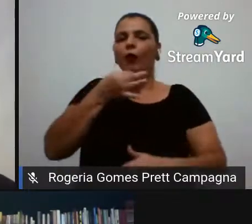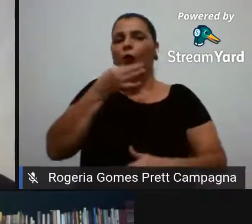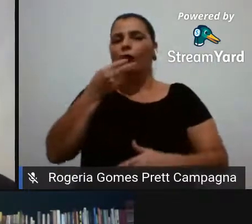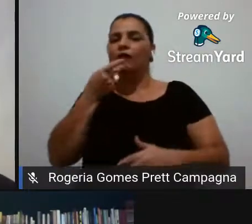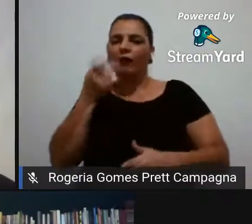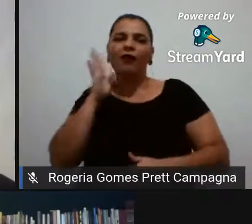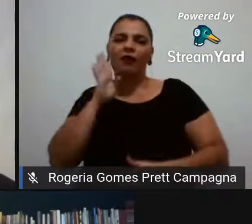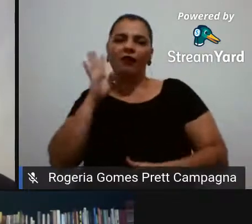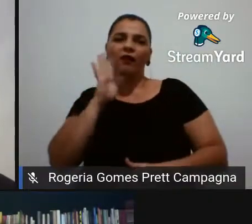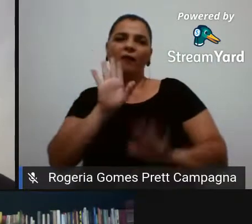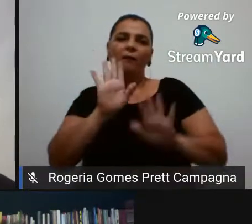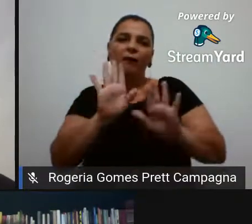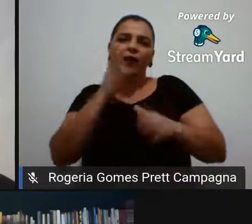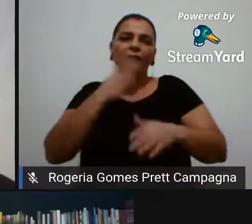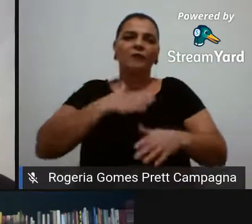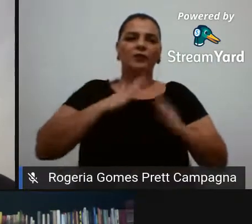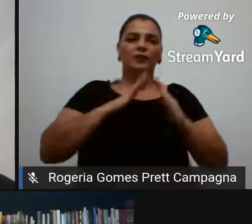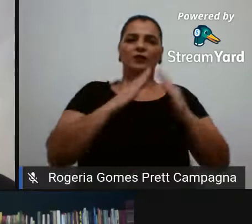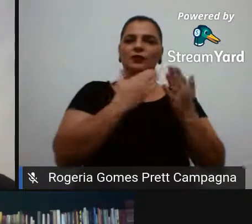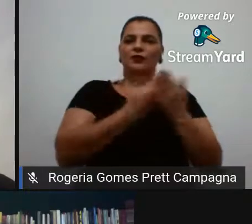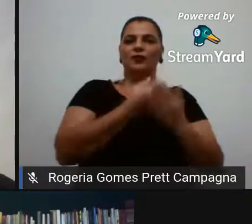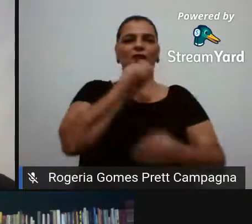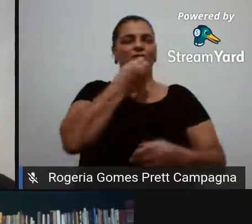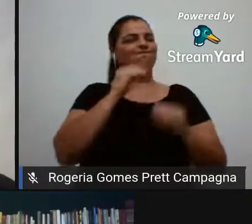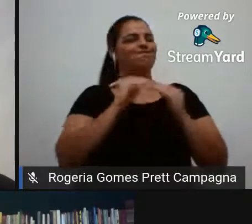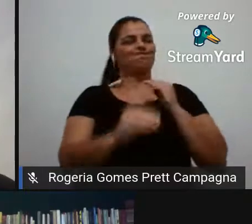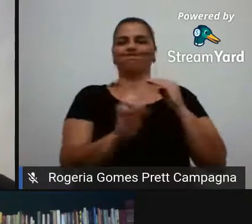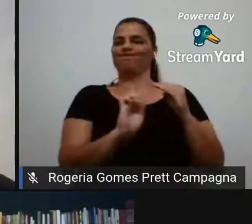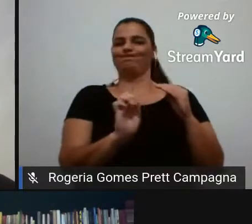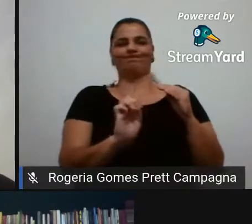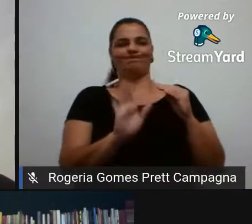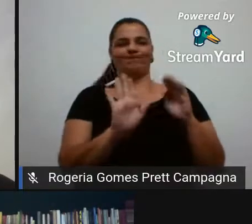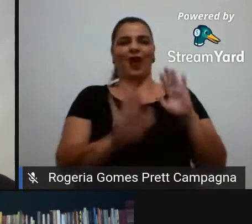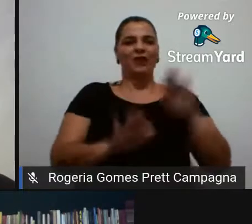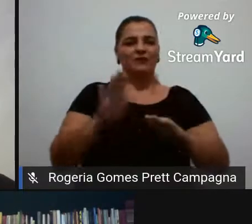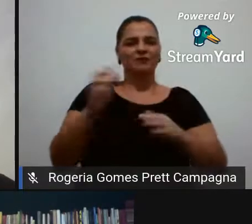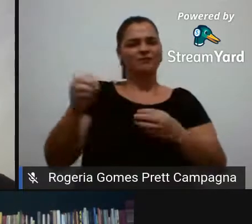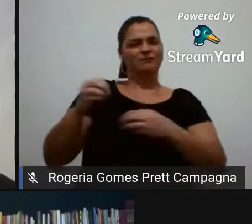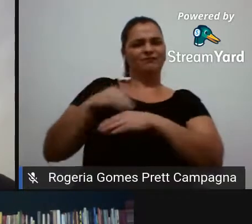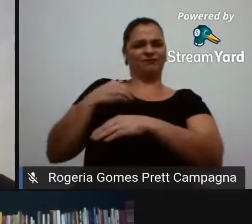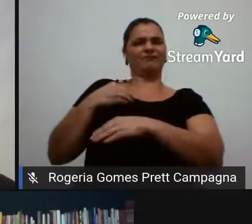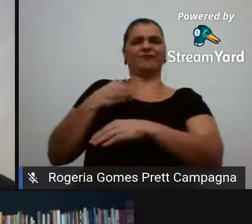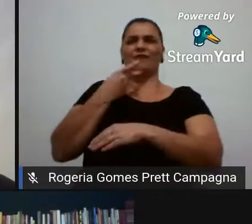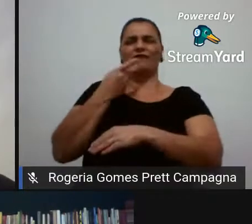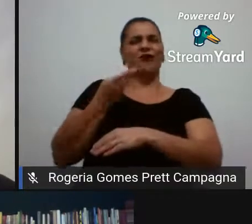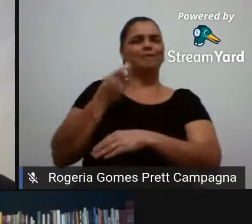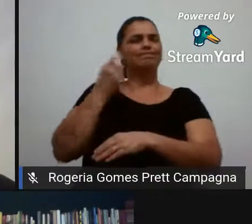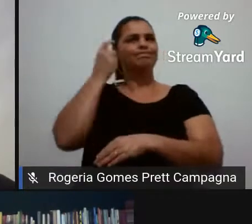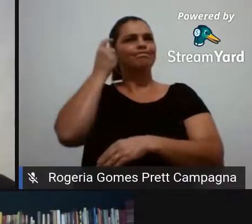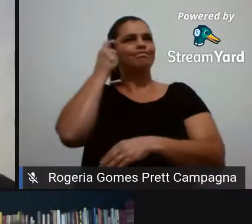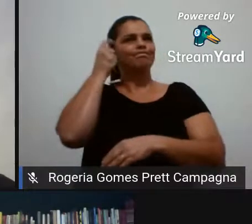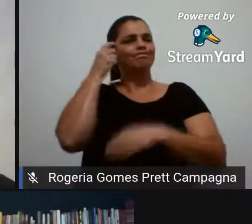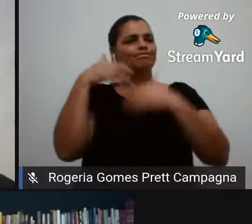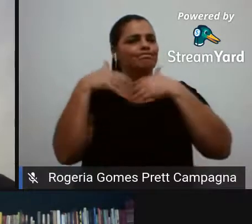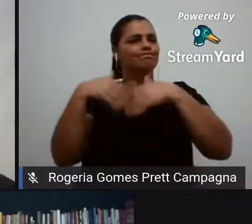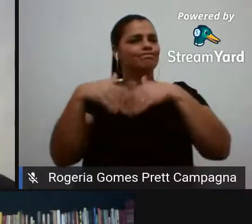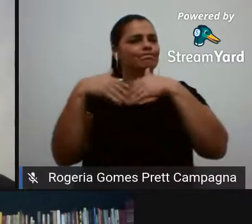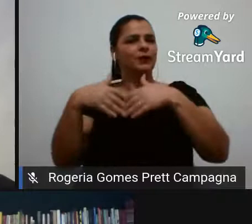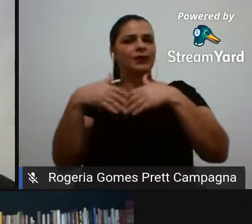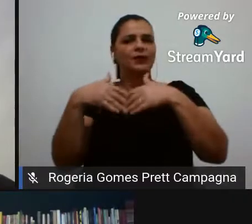não funciona na minha escola, né? E esse tipo de comentário nos abre a oportunidade de pensar